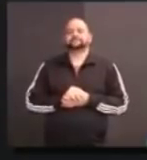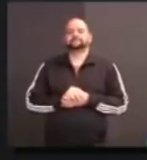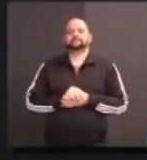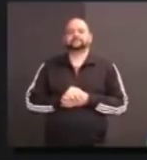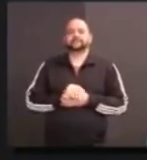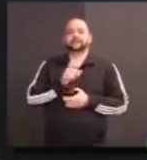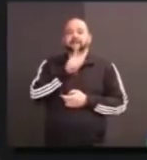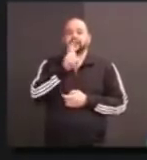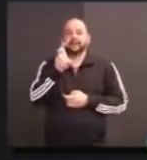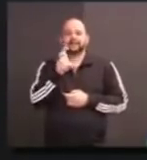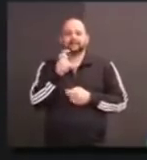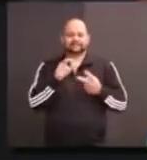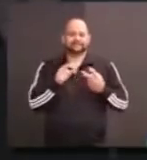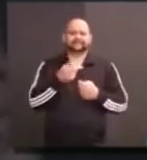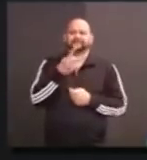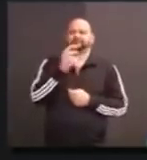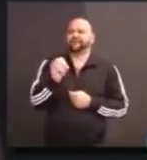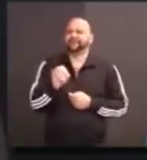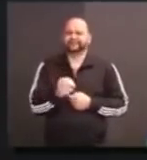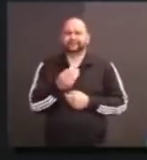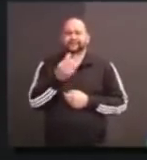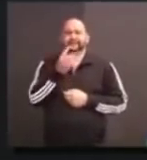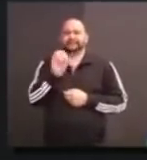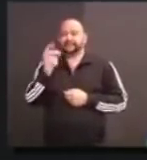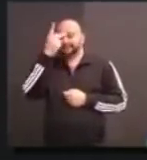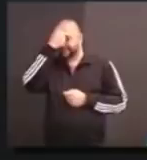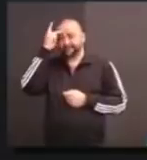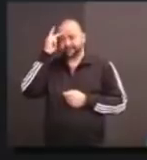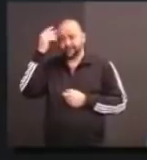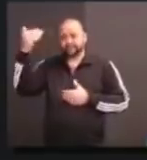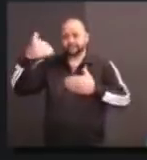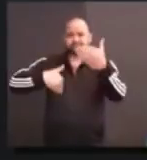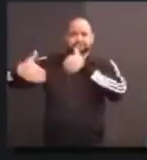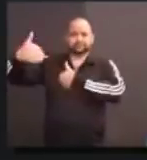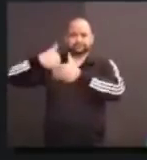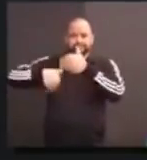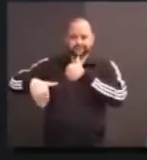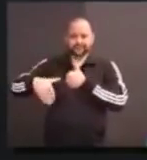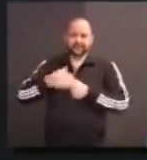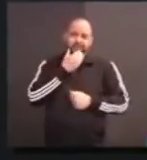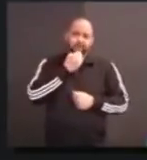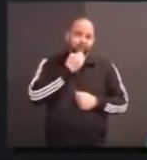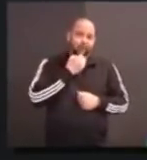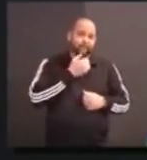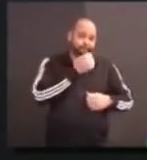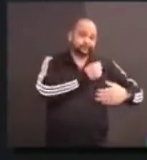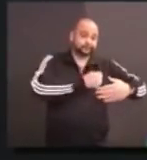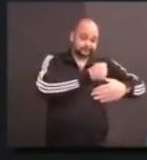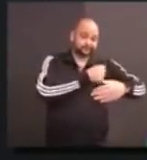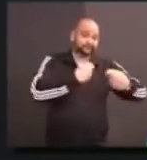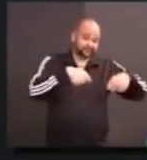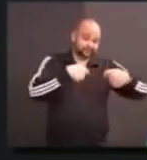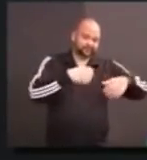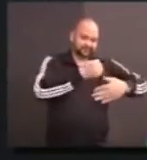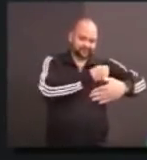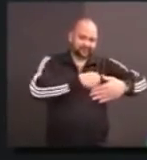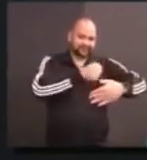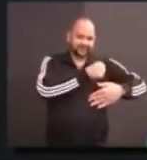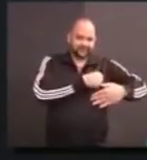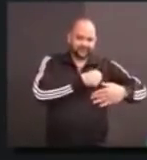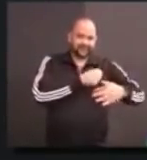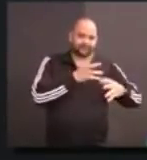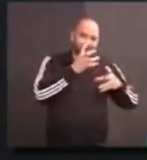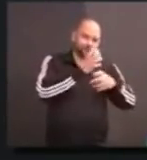15, 20, 30 pessoas. E o Benedito tinha que cozinhar para